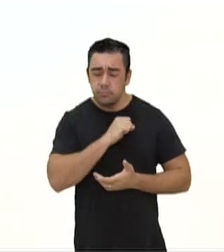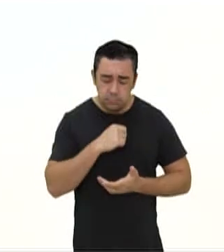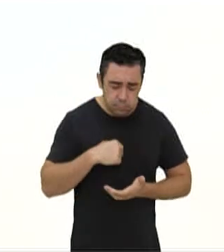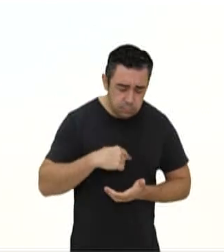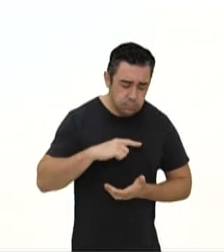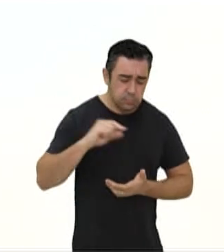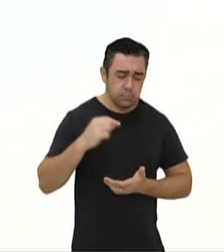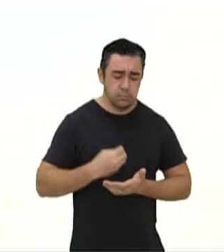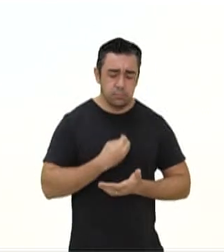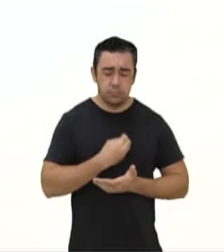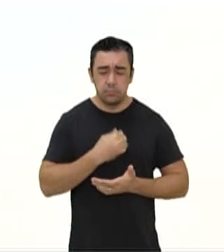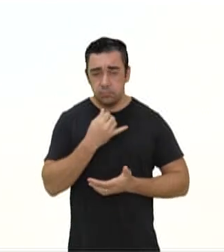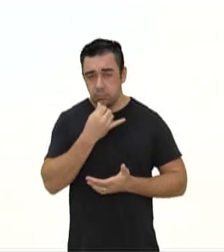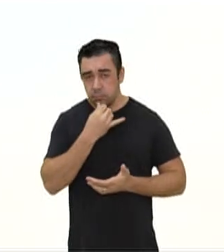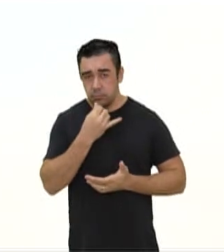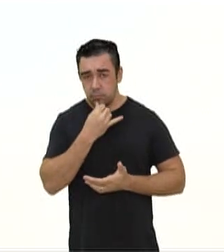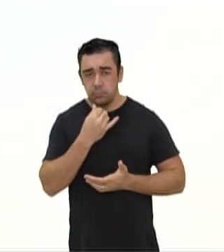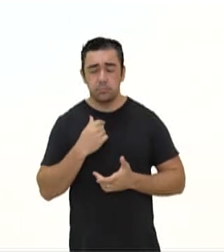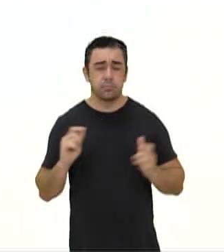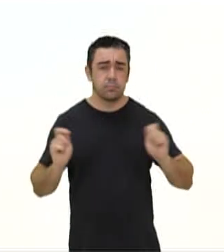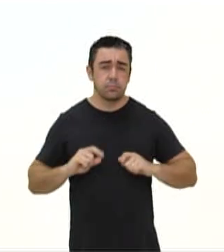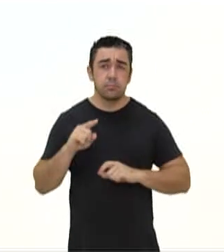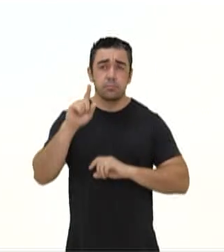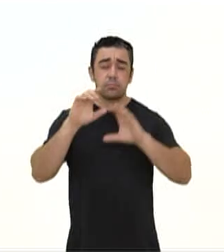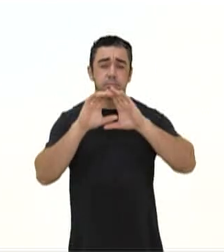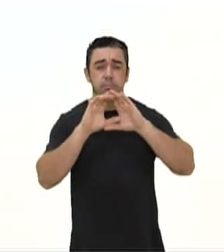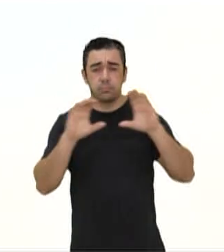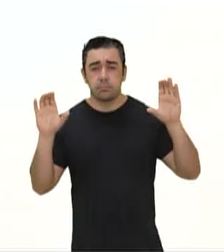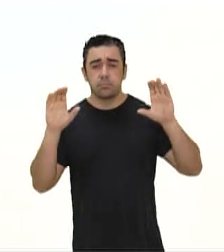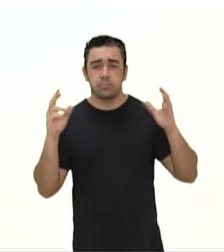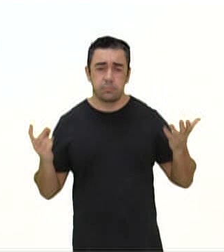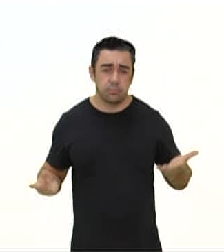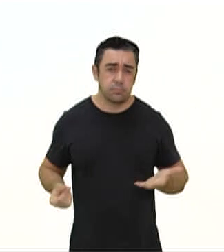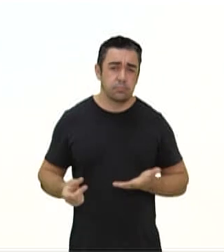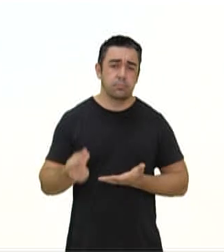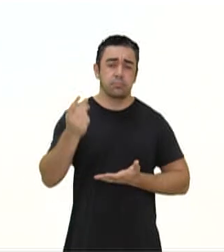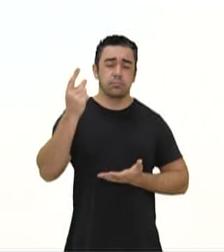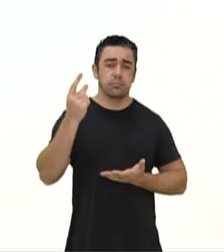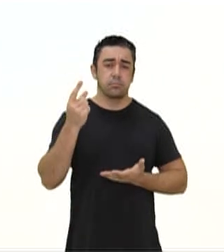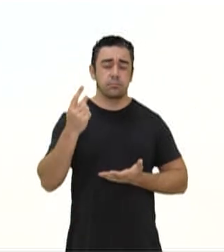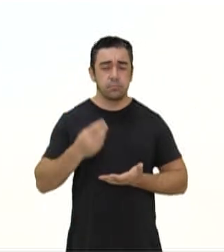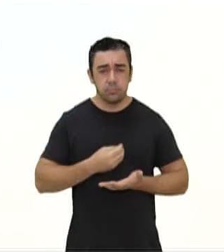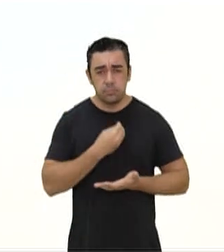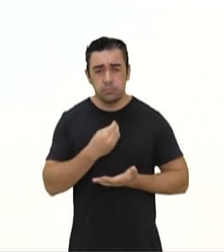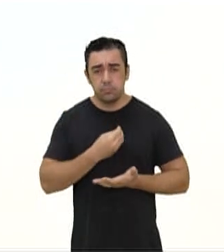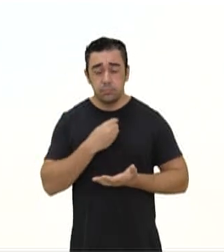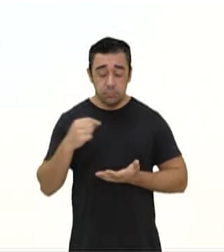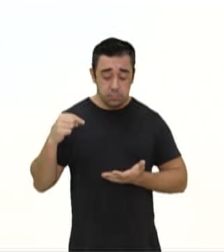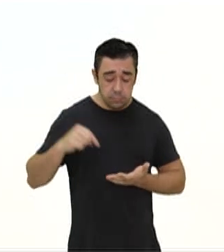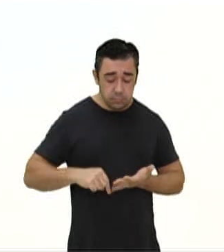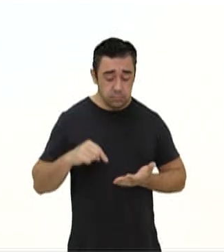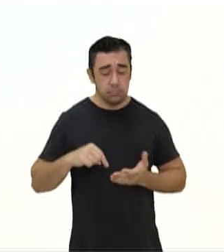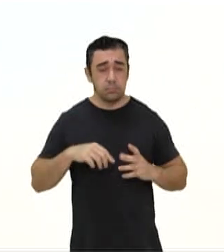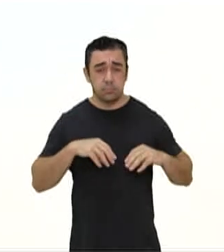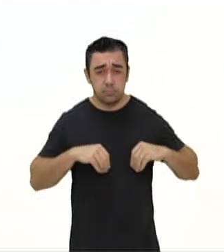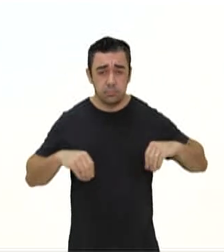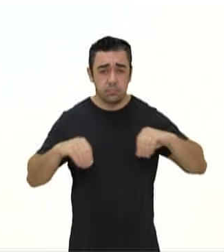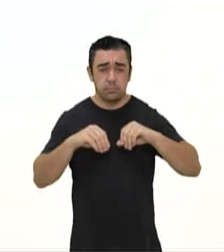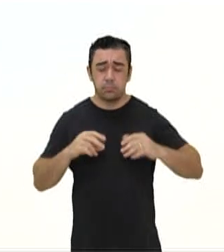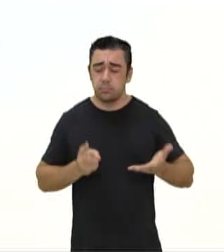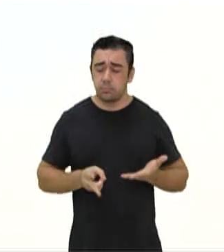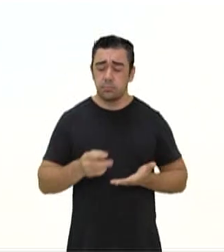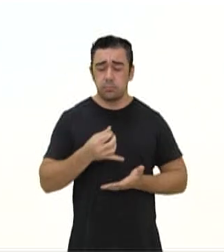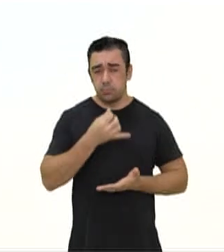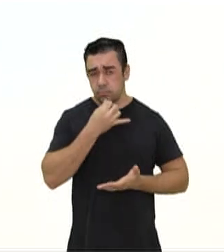vida descontente, repousa lá no céu eternamente, e viva eu cá na terra sempre